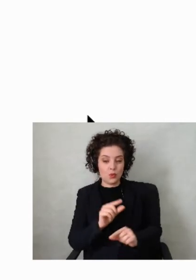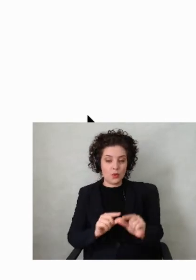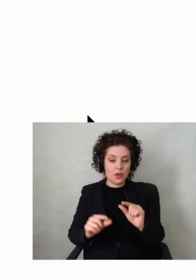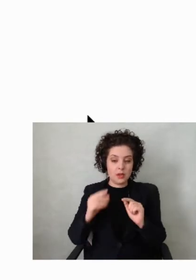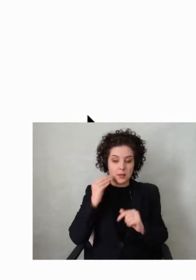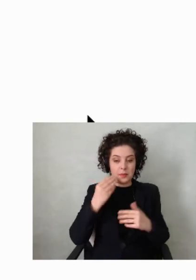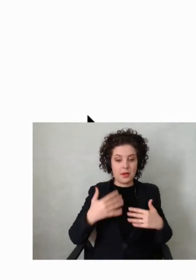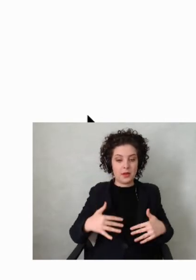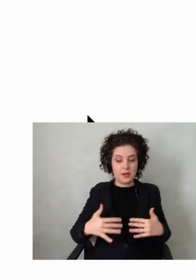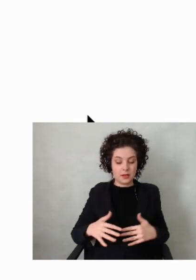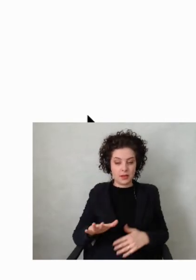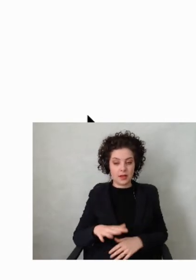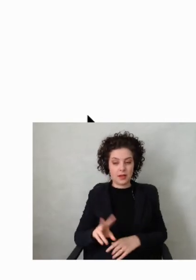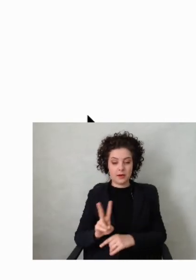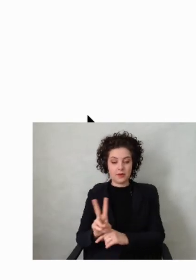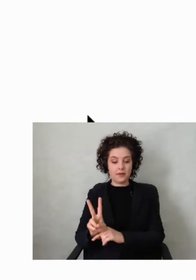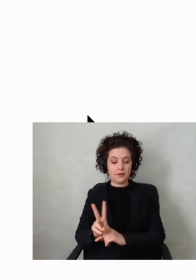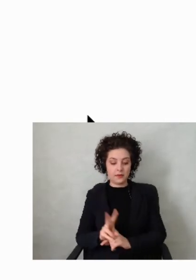vigilância à